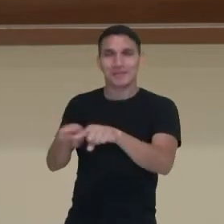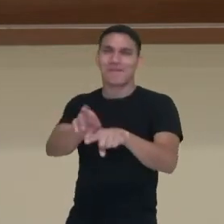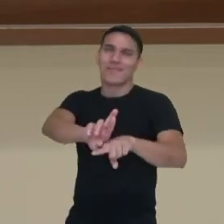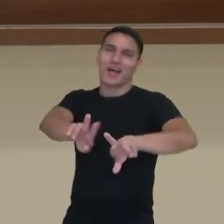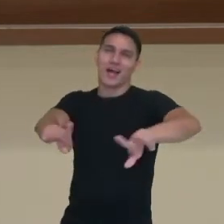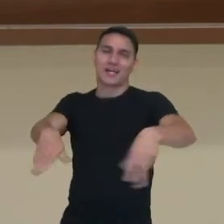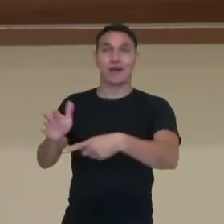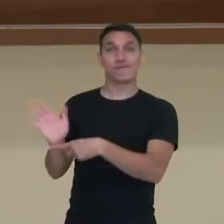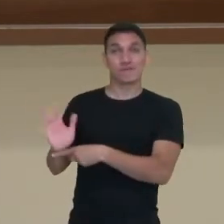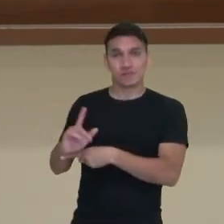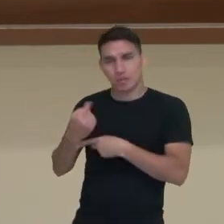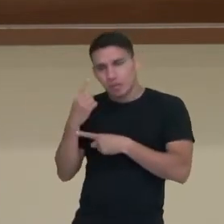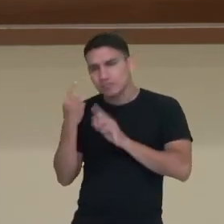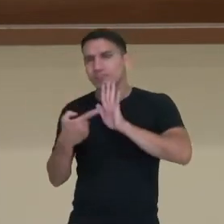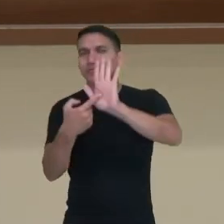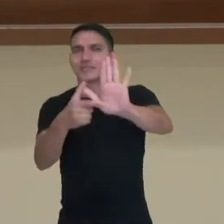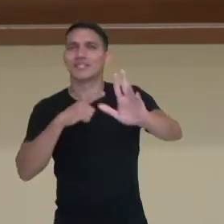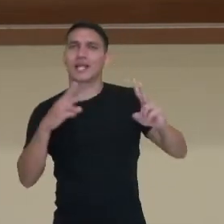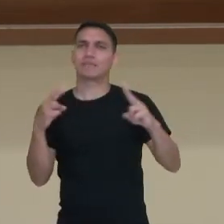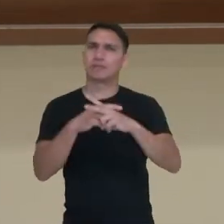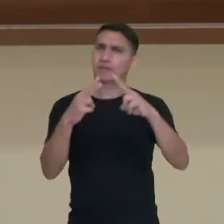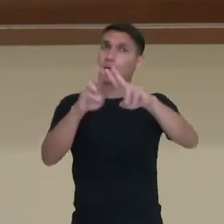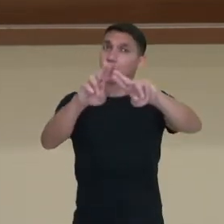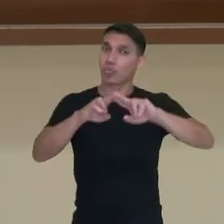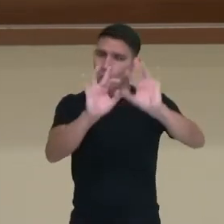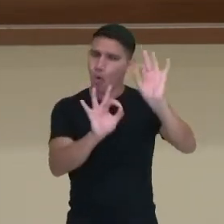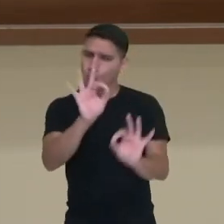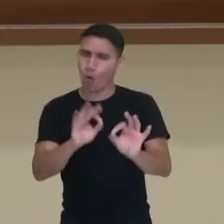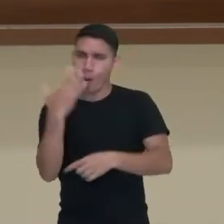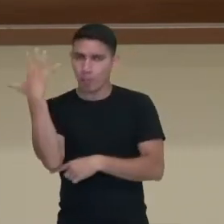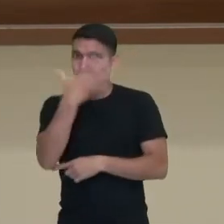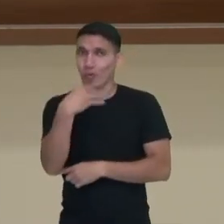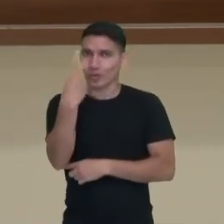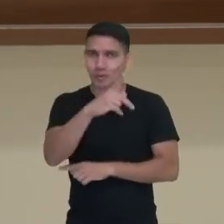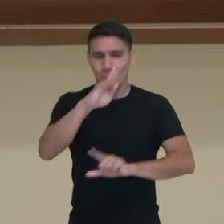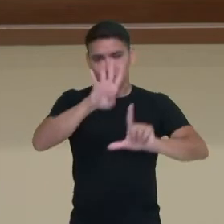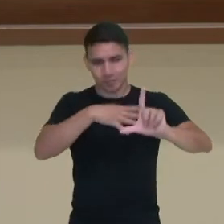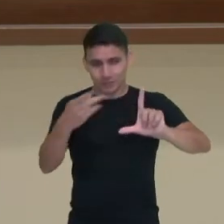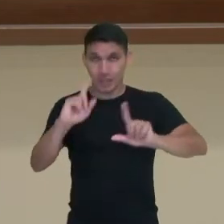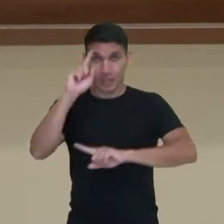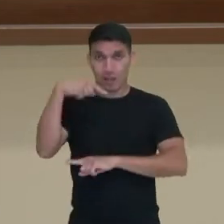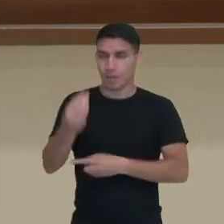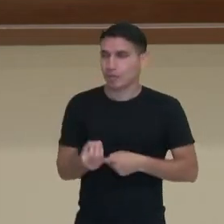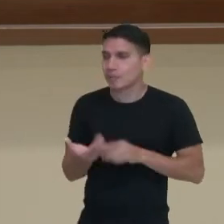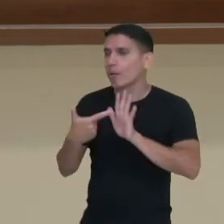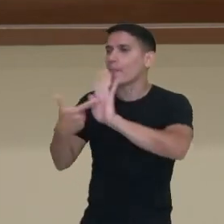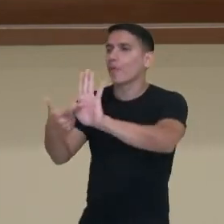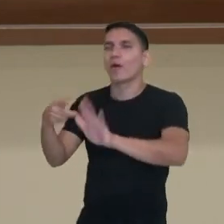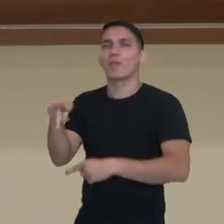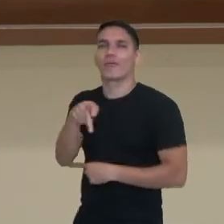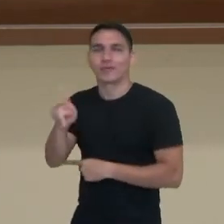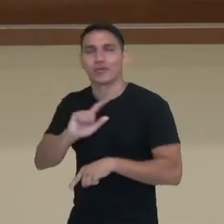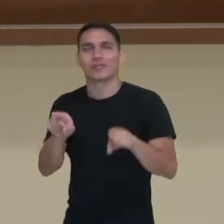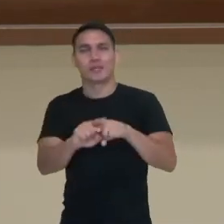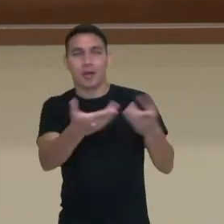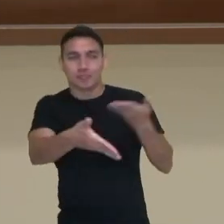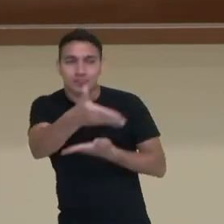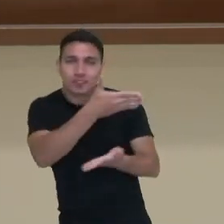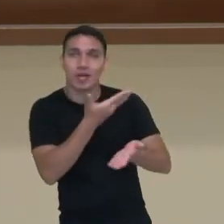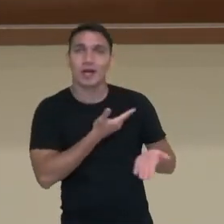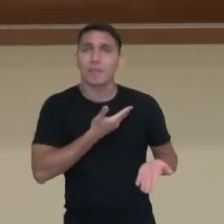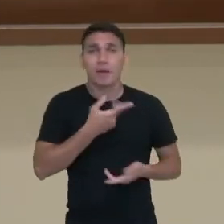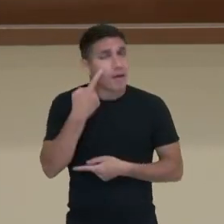aparecem as lutas, então capriche na sua tabela e depois compartilhe aí com seu professor, com seus colegas, veja se algum